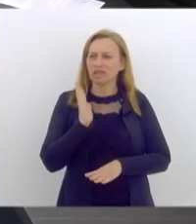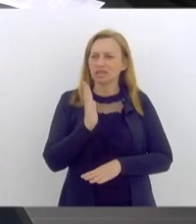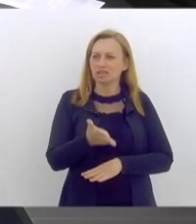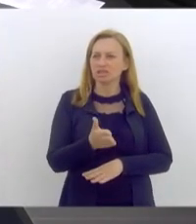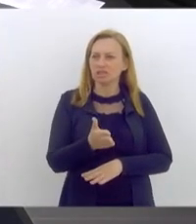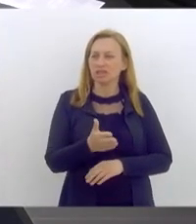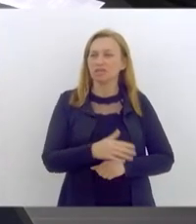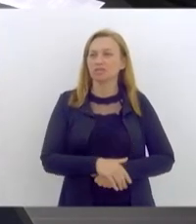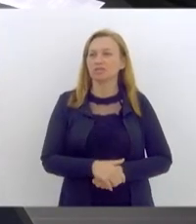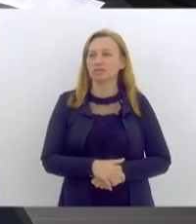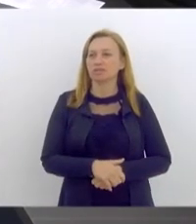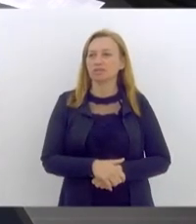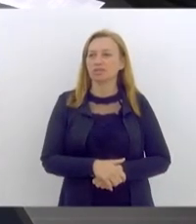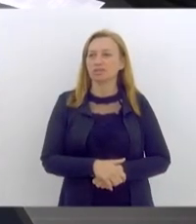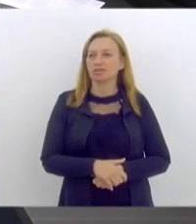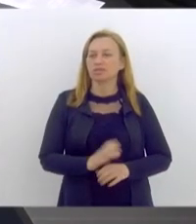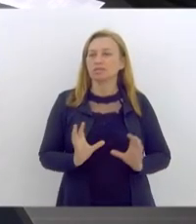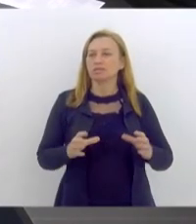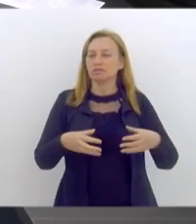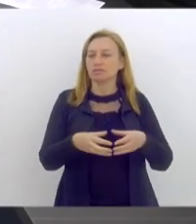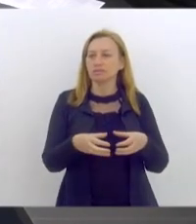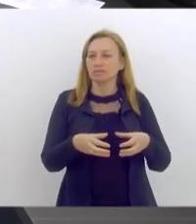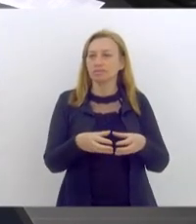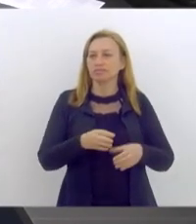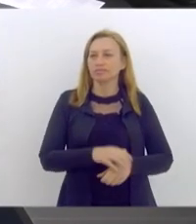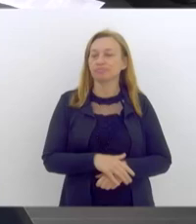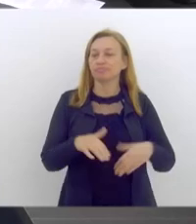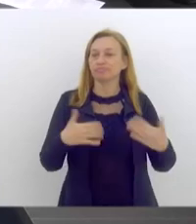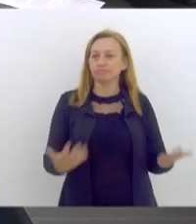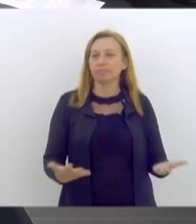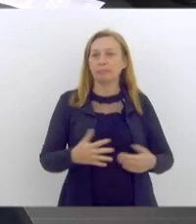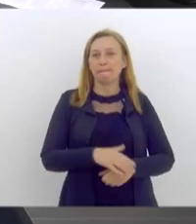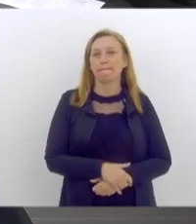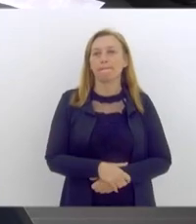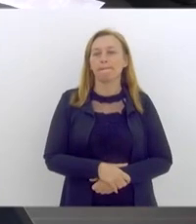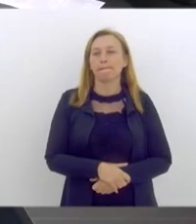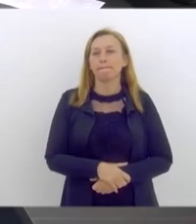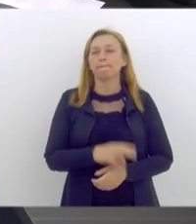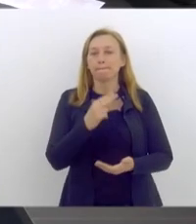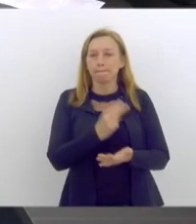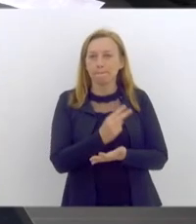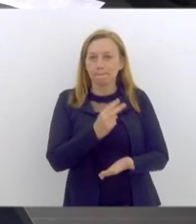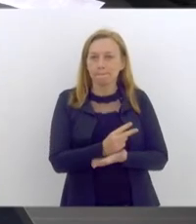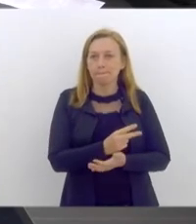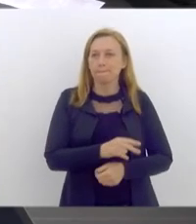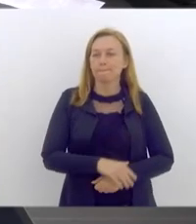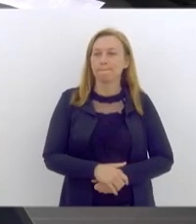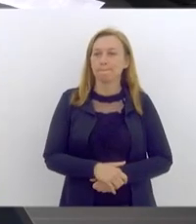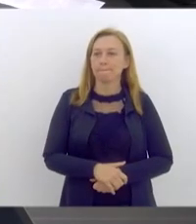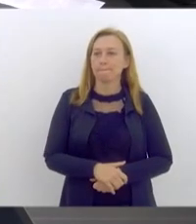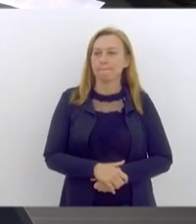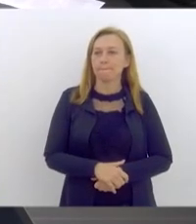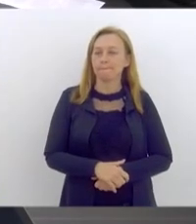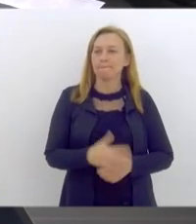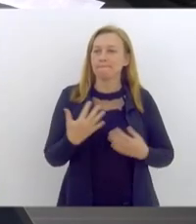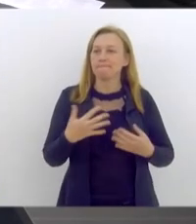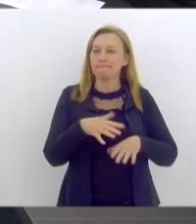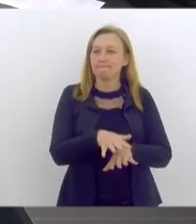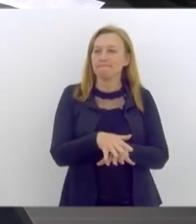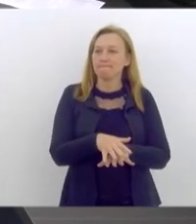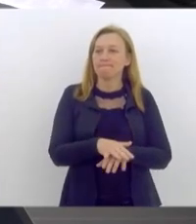expressamente as cooperativas então ainda que a gente tivesse essa inclusão